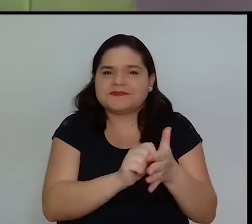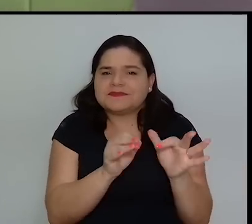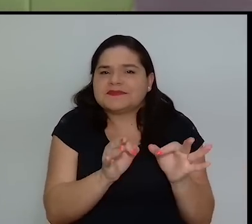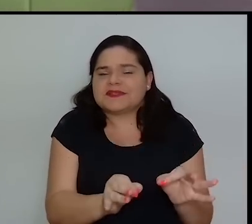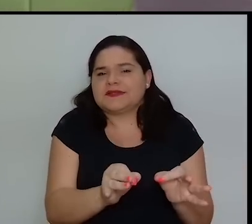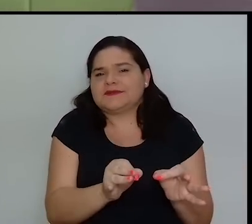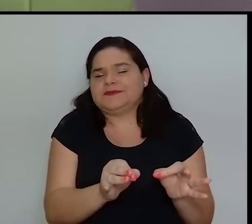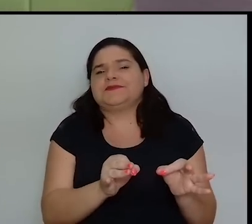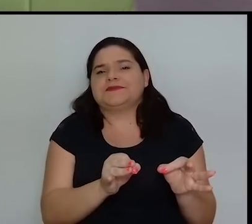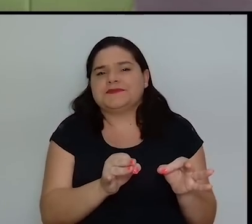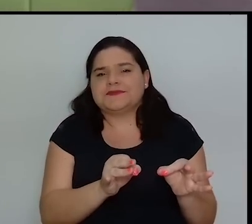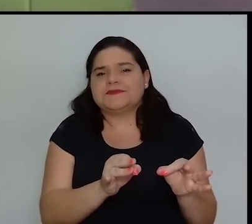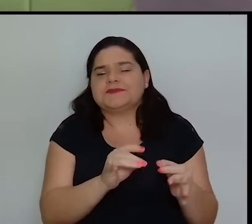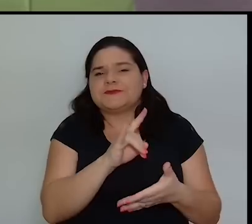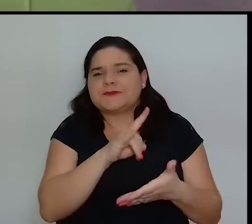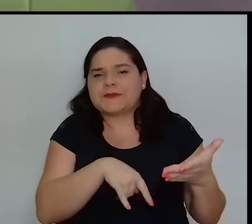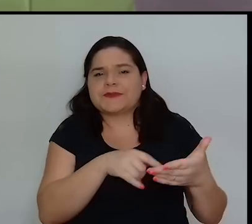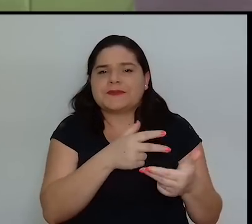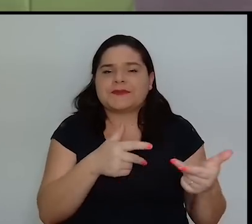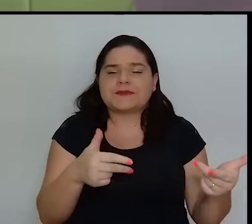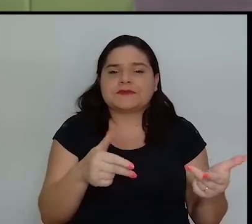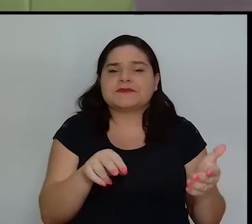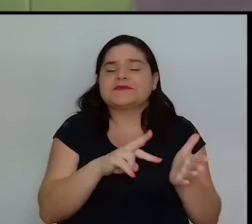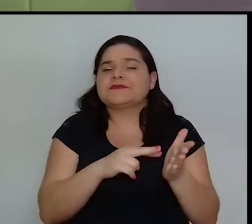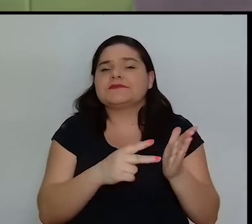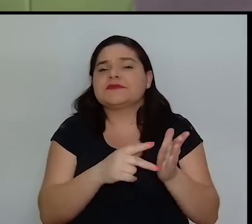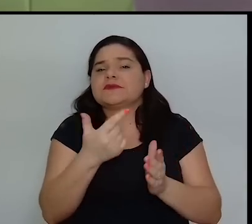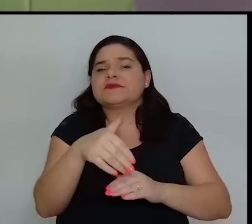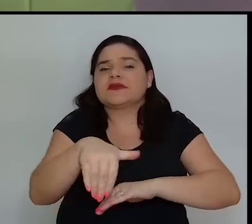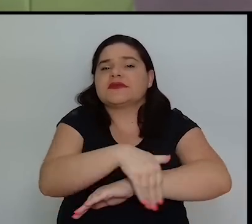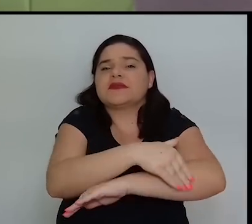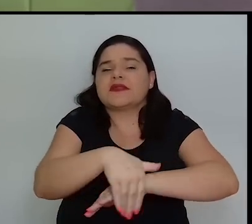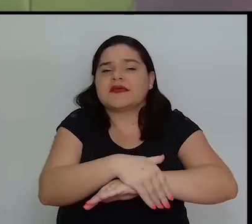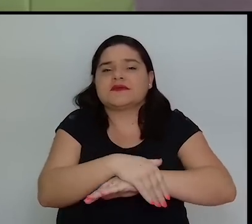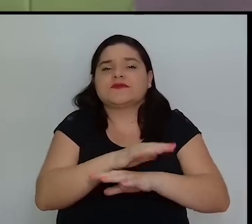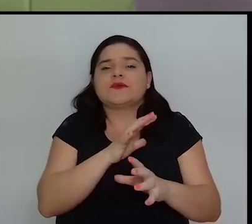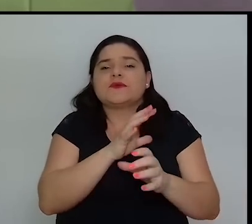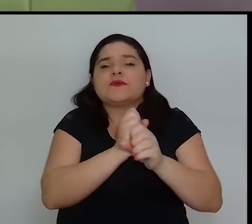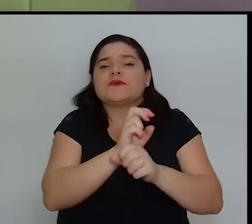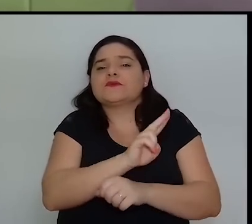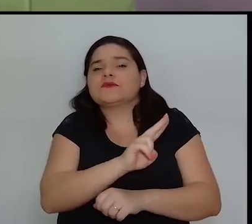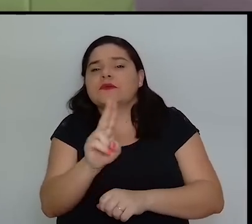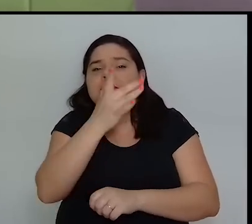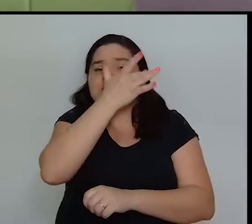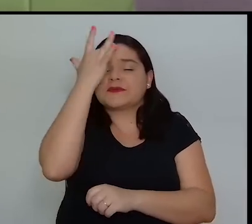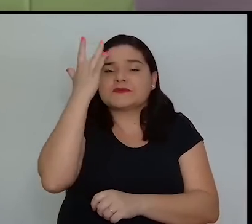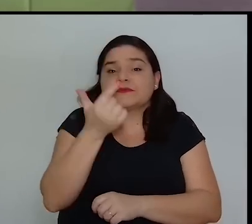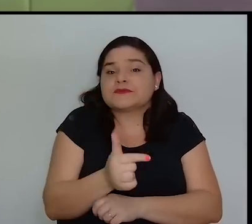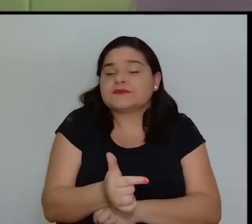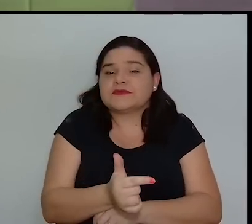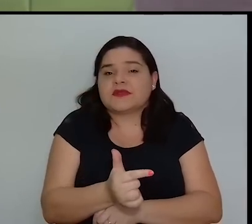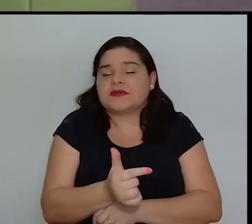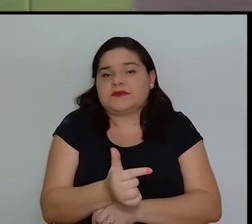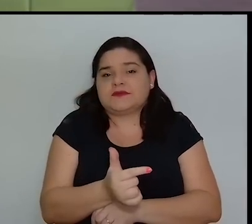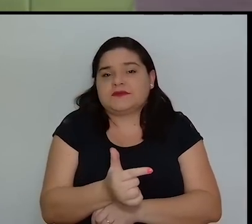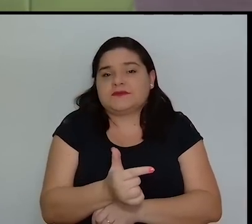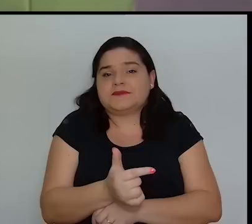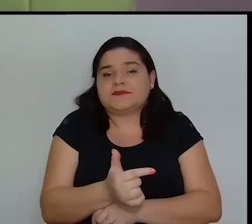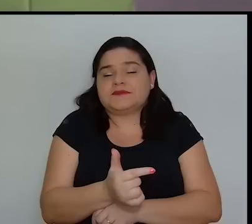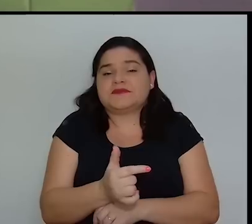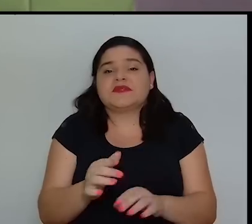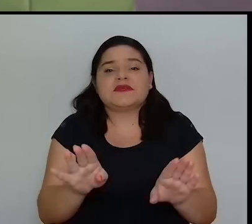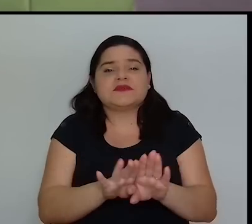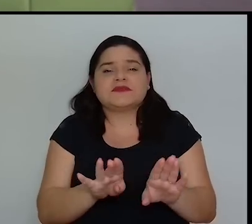tem endereços contas em nome das pessoas muitas vezes e você tem